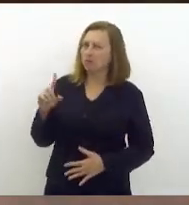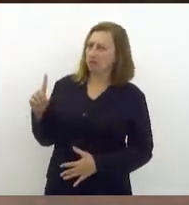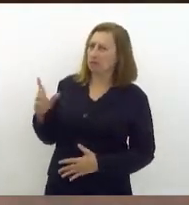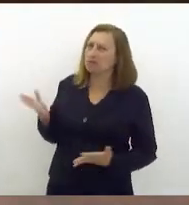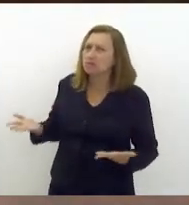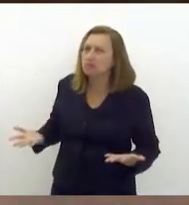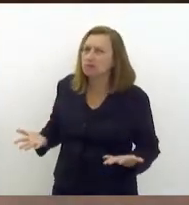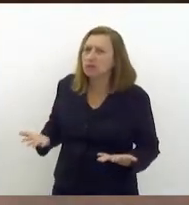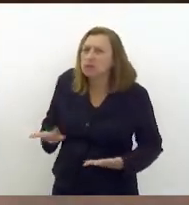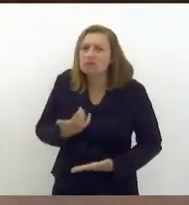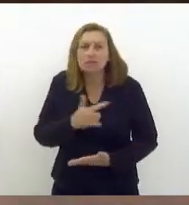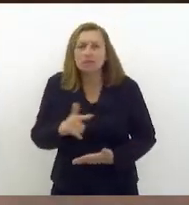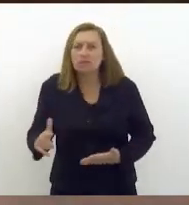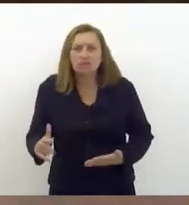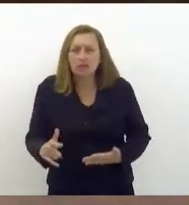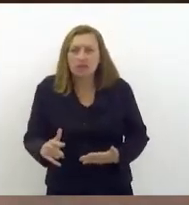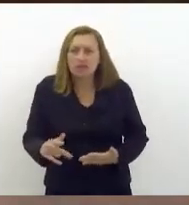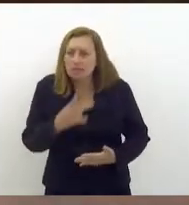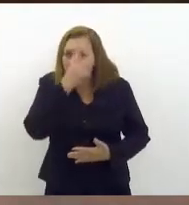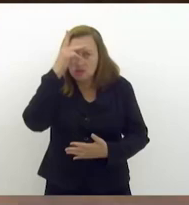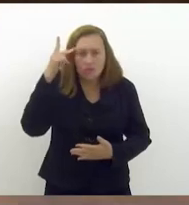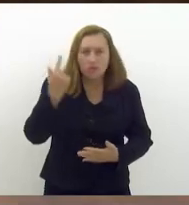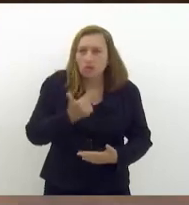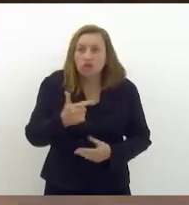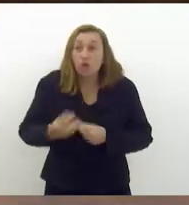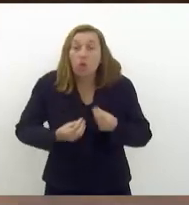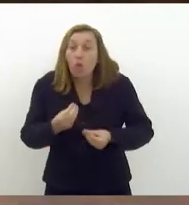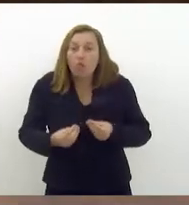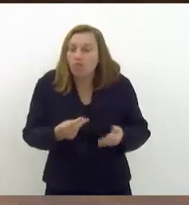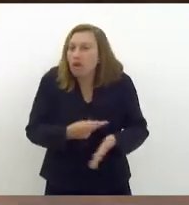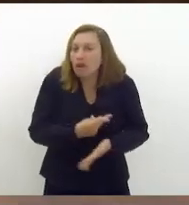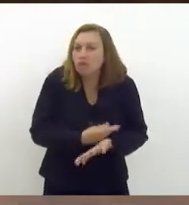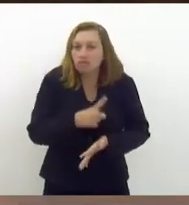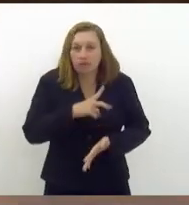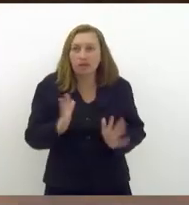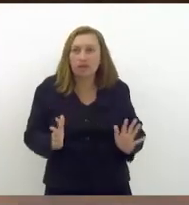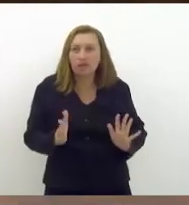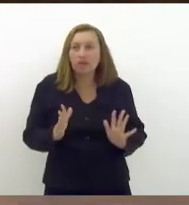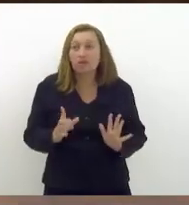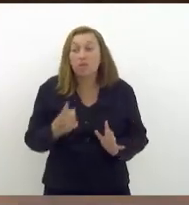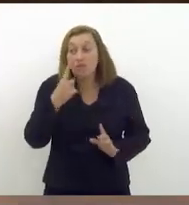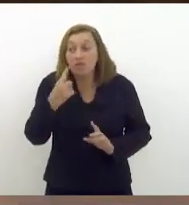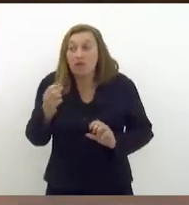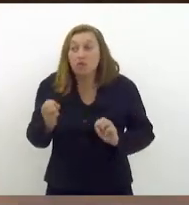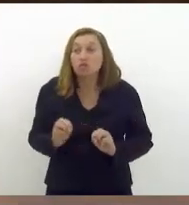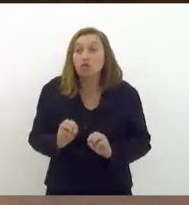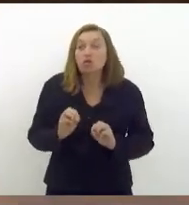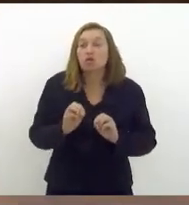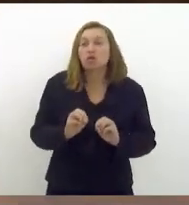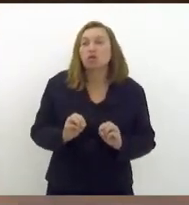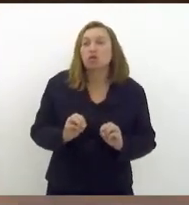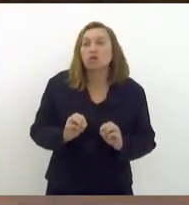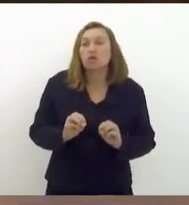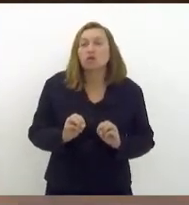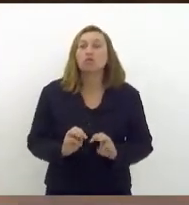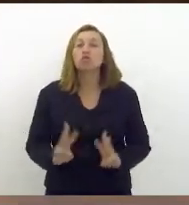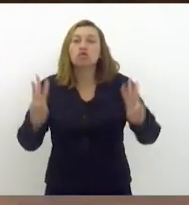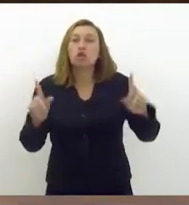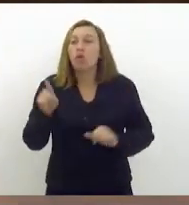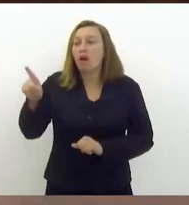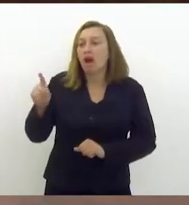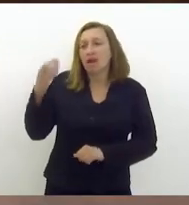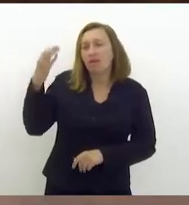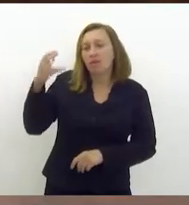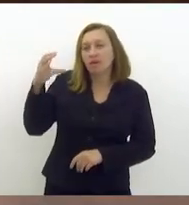você não tem público não vai ter incidente Então vamos dar essa indicação também quando fizer o próximo show né na em Copacabana porque o show da Lu que